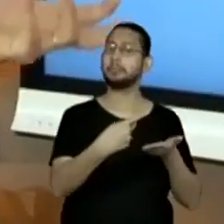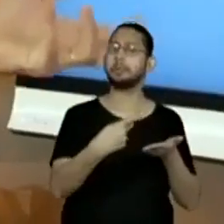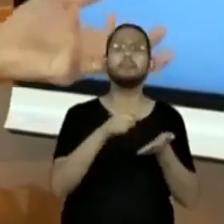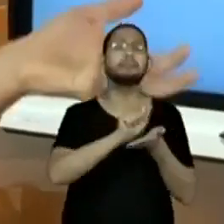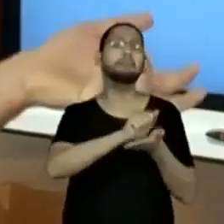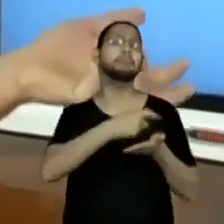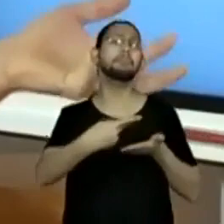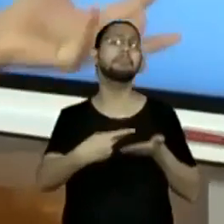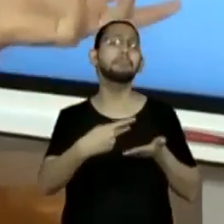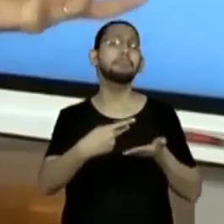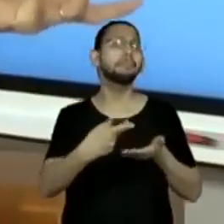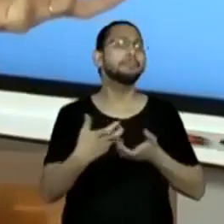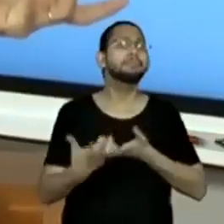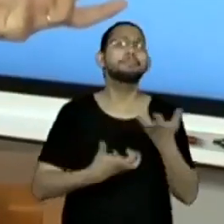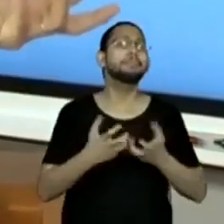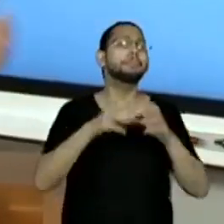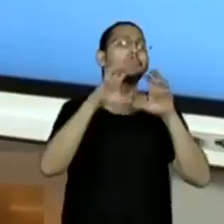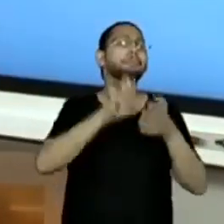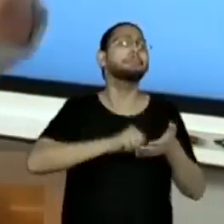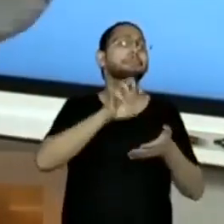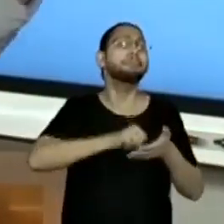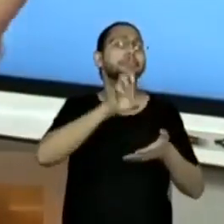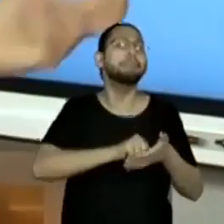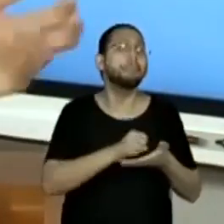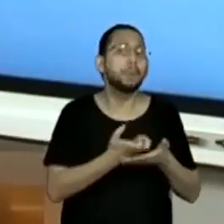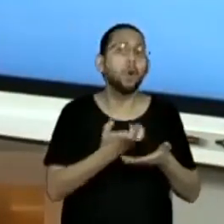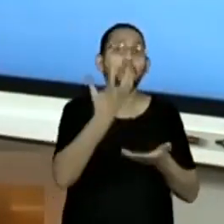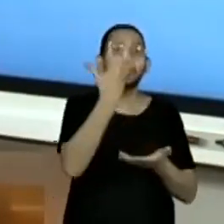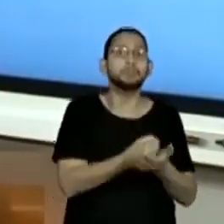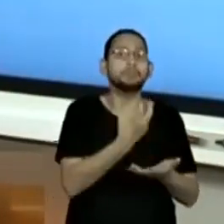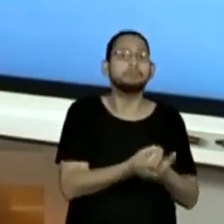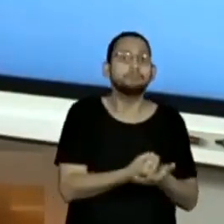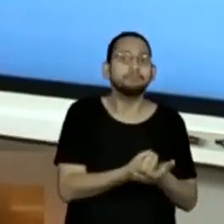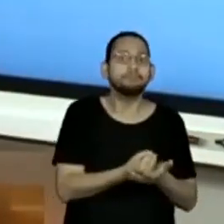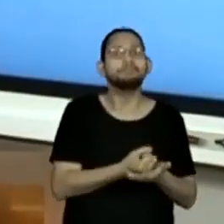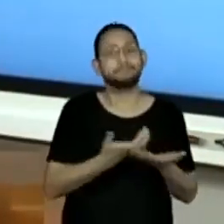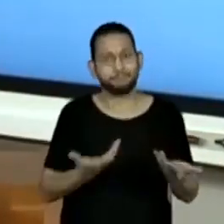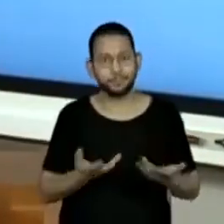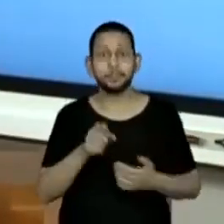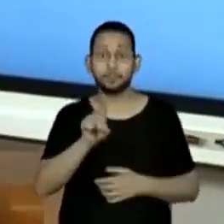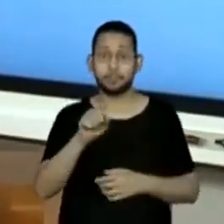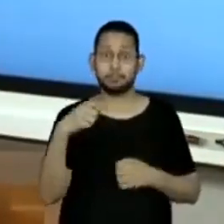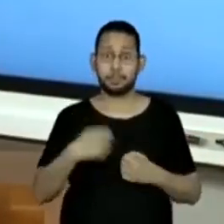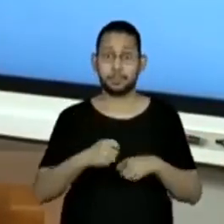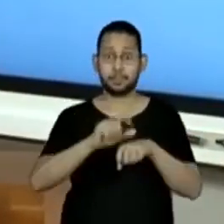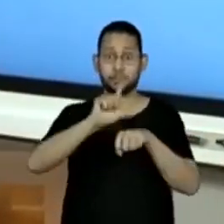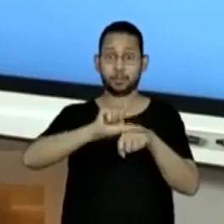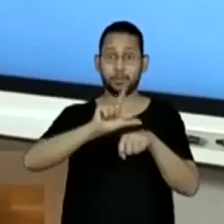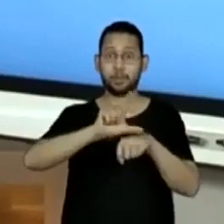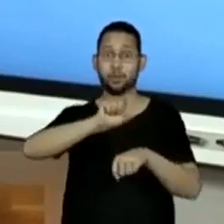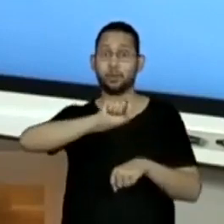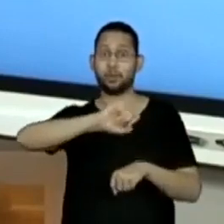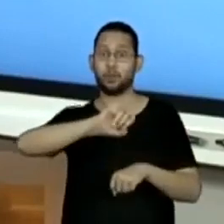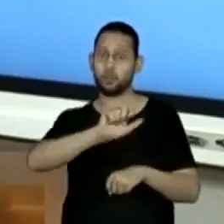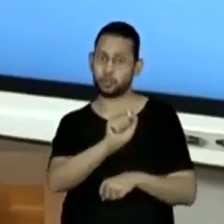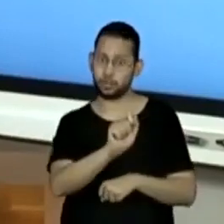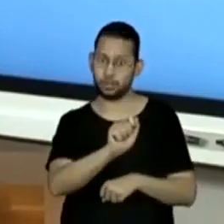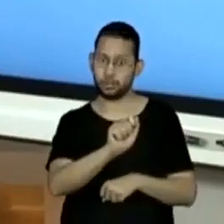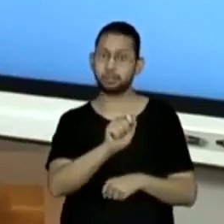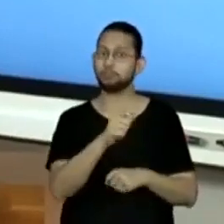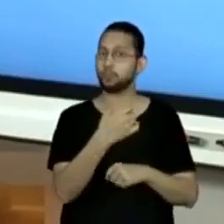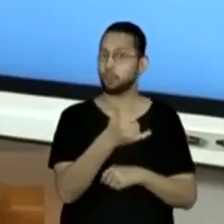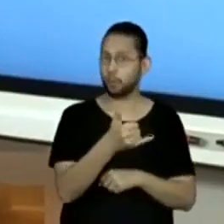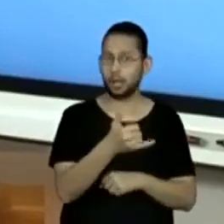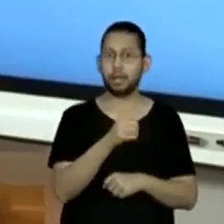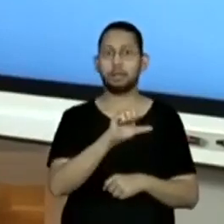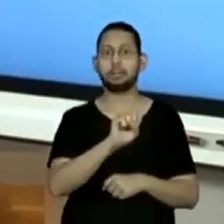Aplicativo? Mas onde eu pego esse aplicativo? Onde eu faço o download? Simples. Você vai entrar na sua loja de downloads do celular,